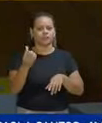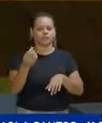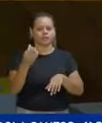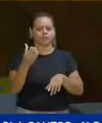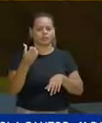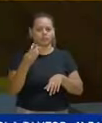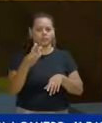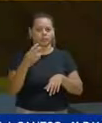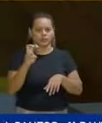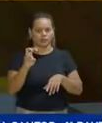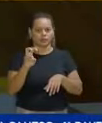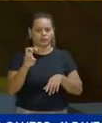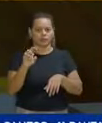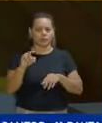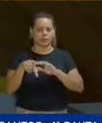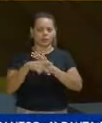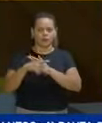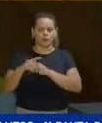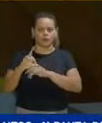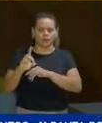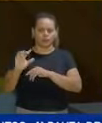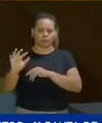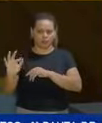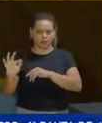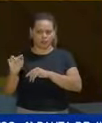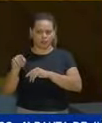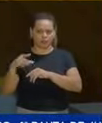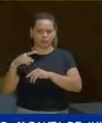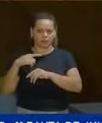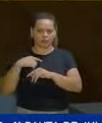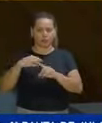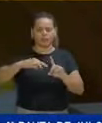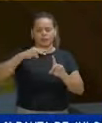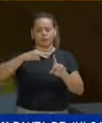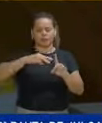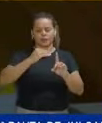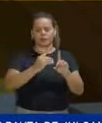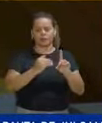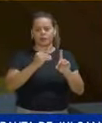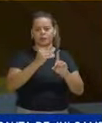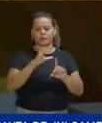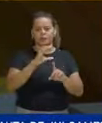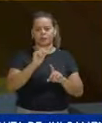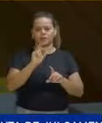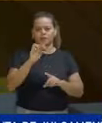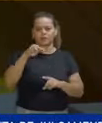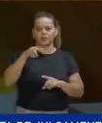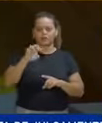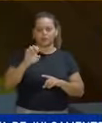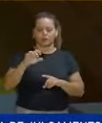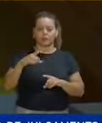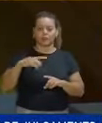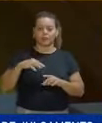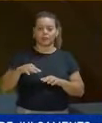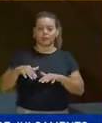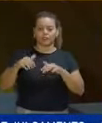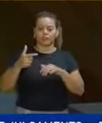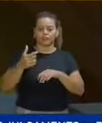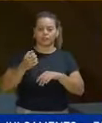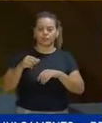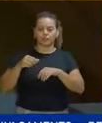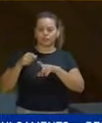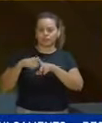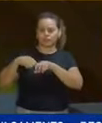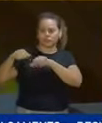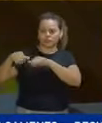0606-7536 do Distrito Federal, de relatoria da ministra Carmen Lúcia, publicada na sessão do dia 20 de setembro de